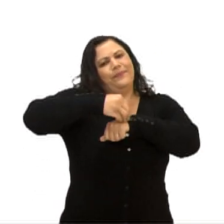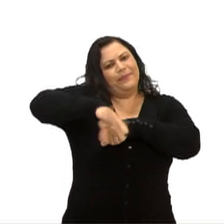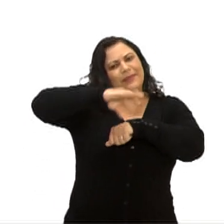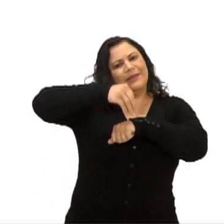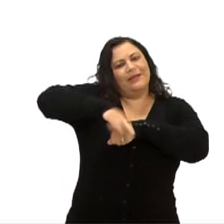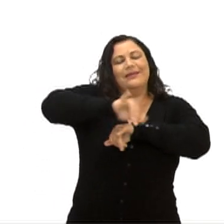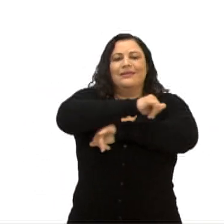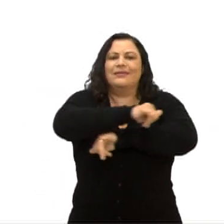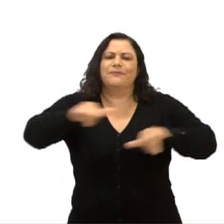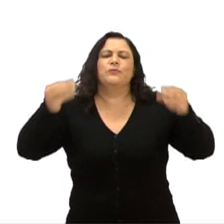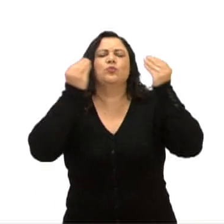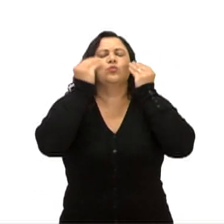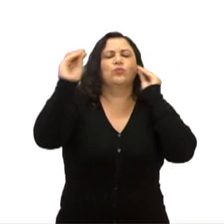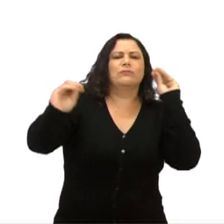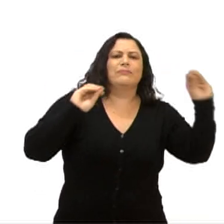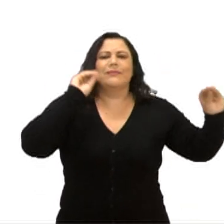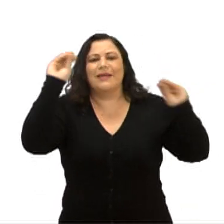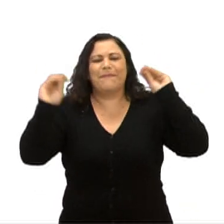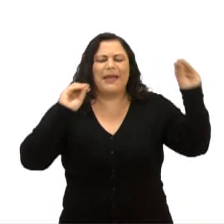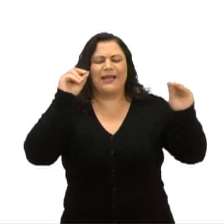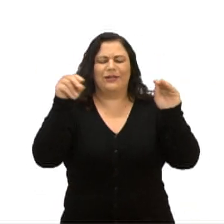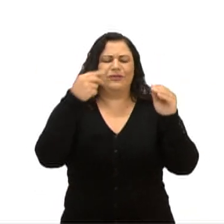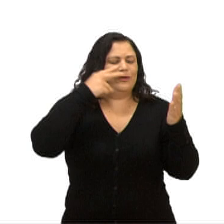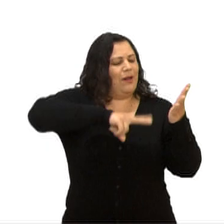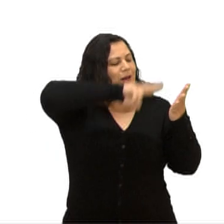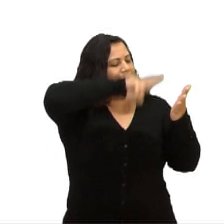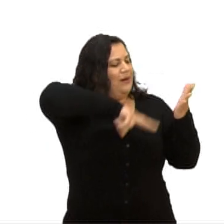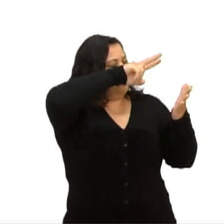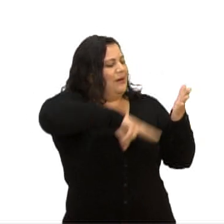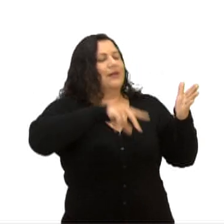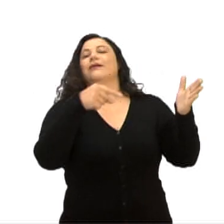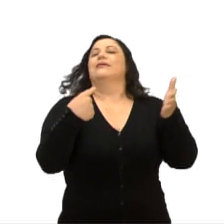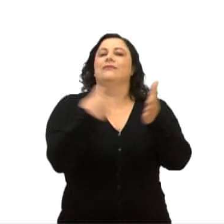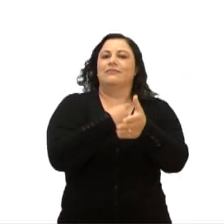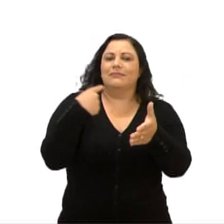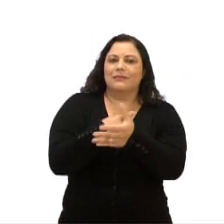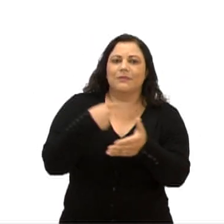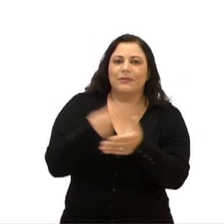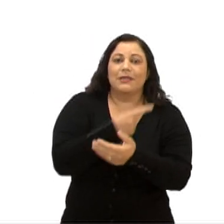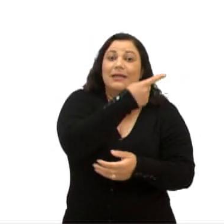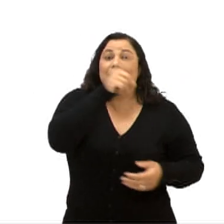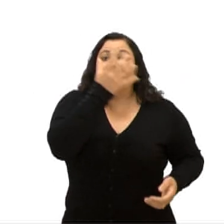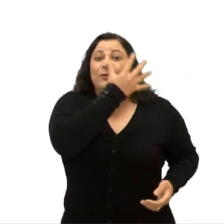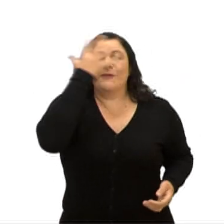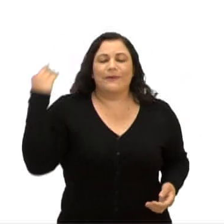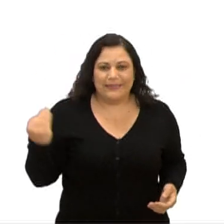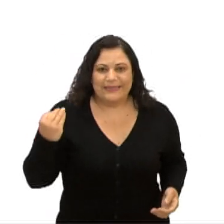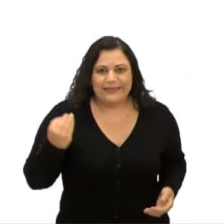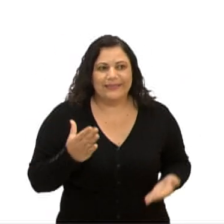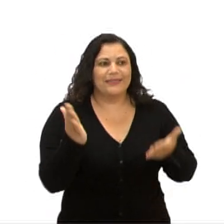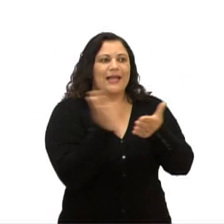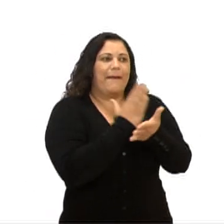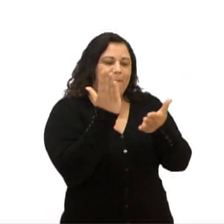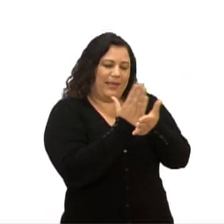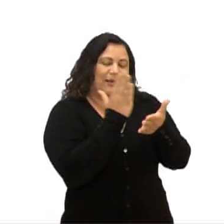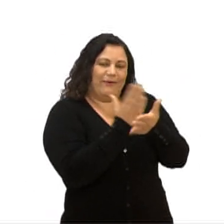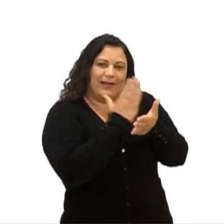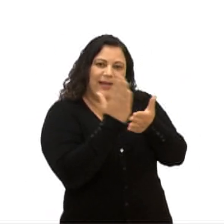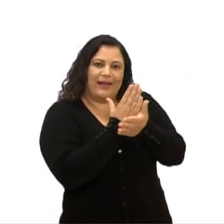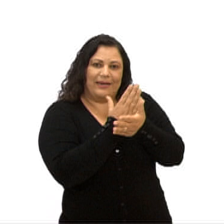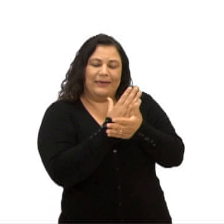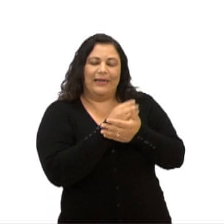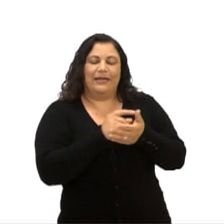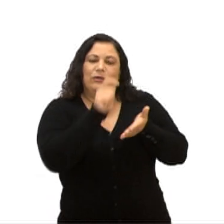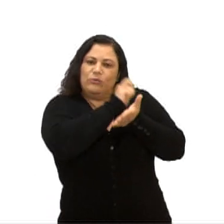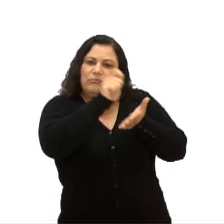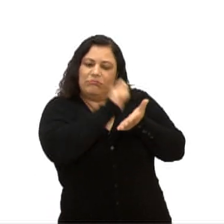recadinhos, dando beijo, vendo perguntas. Então não esqueçam de pegar o caderno de vocês, anotarem a